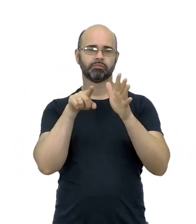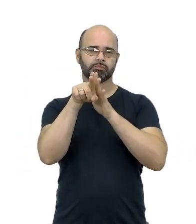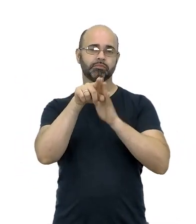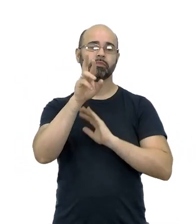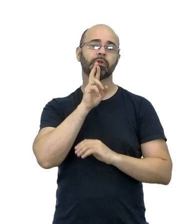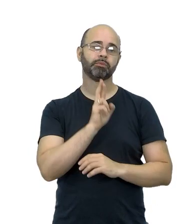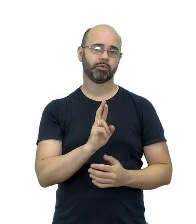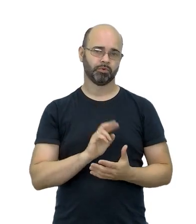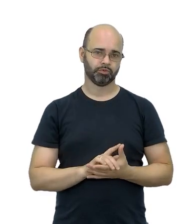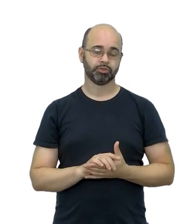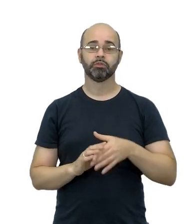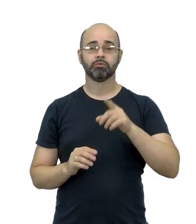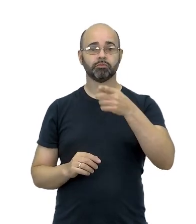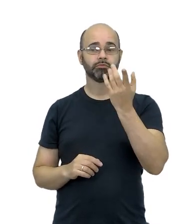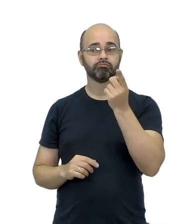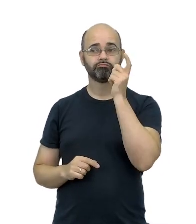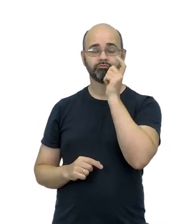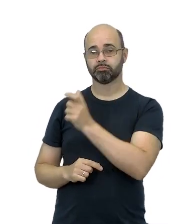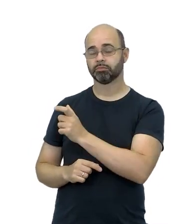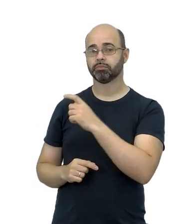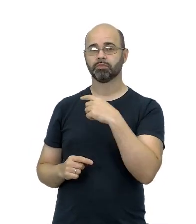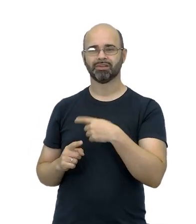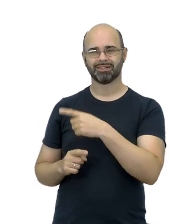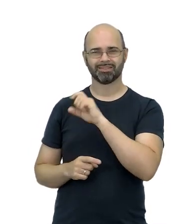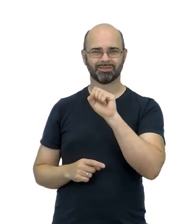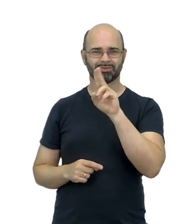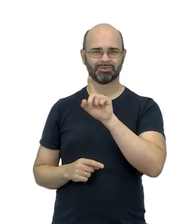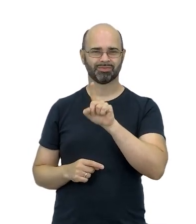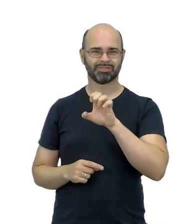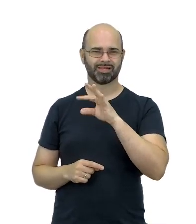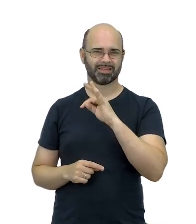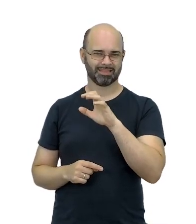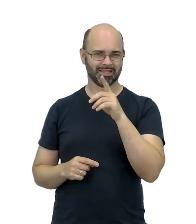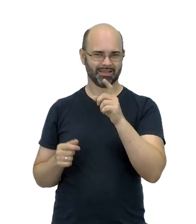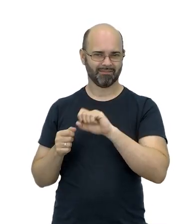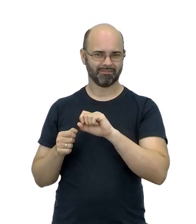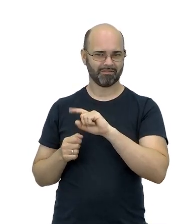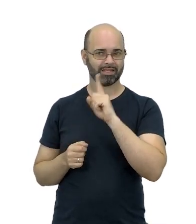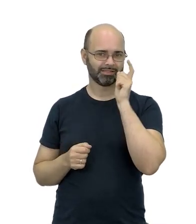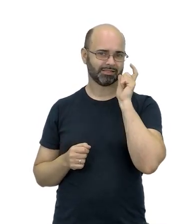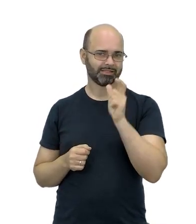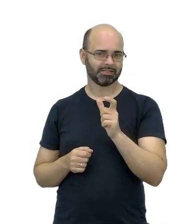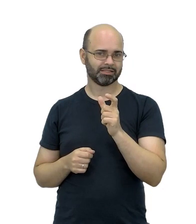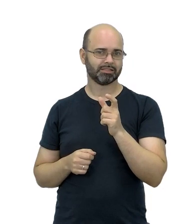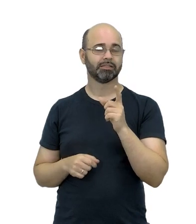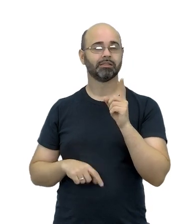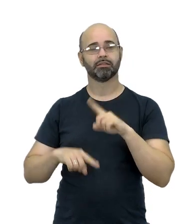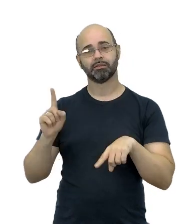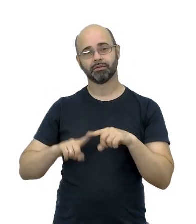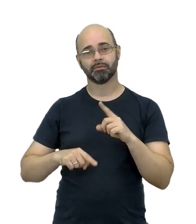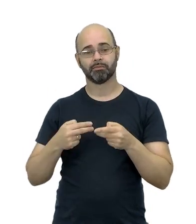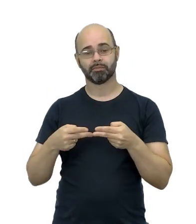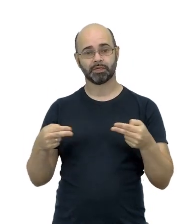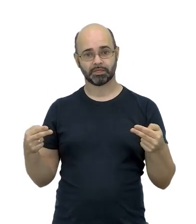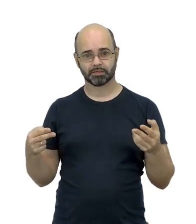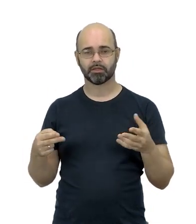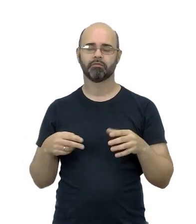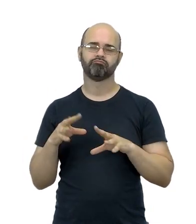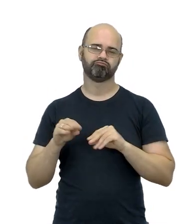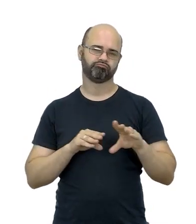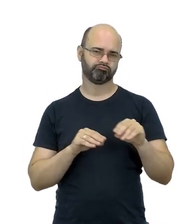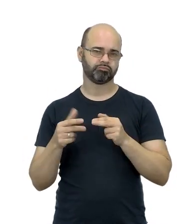Nesse momento, seria extremamente interessante fazer aquilo que a Suzete fez. Ela trouxe o material manipulável,